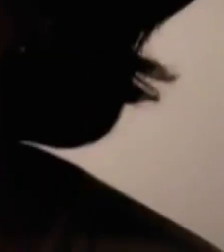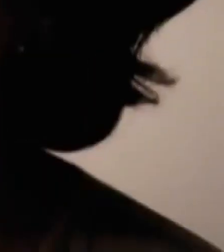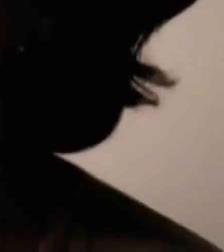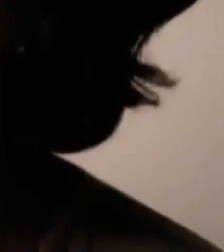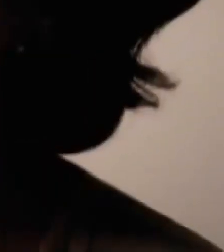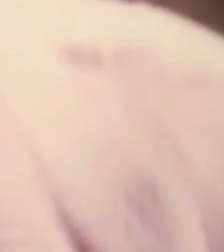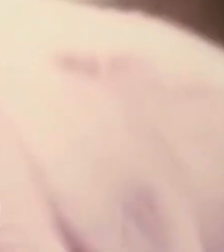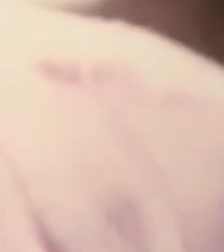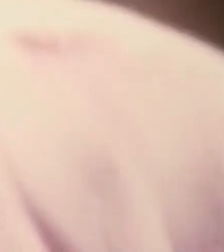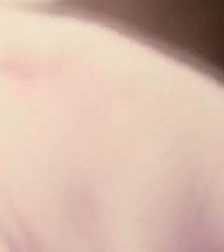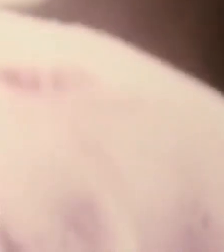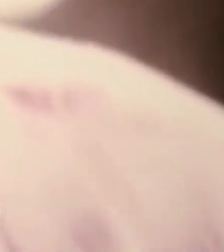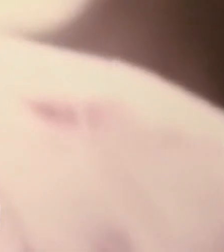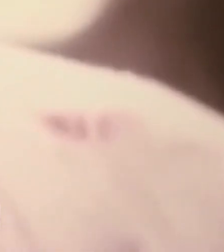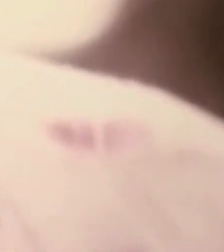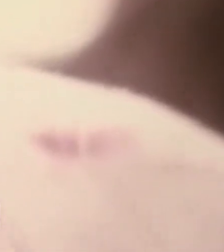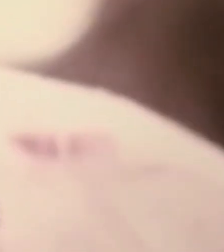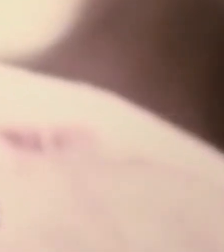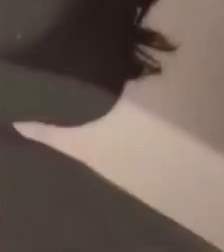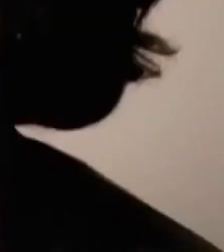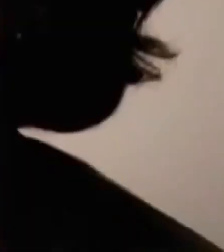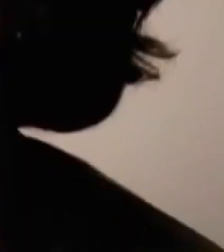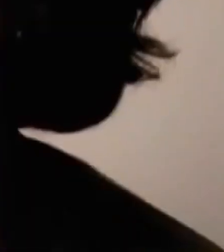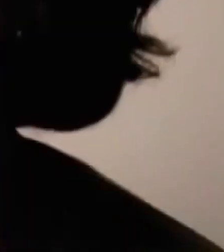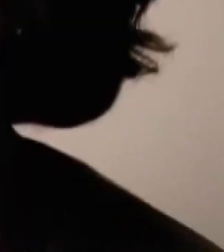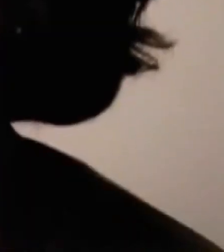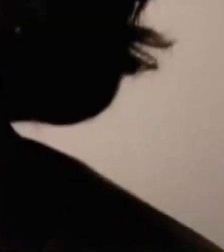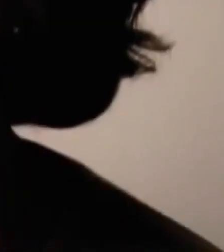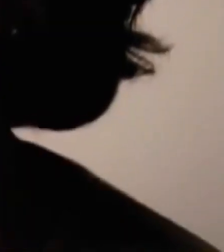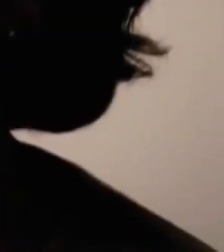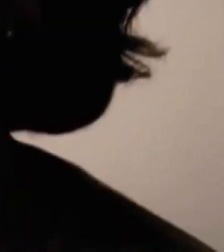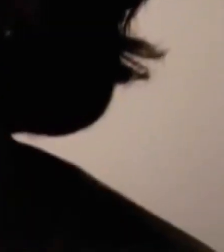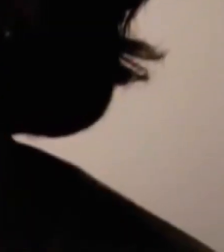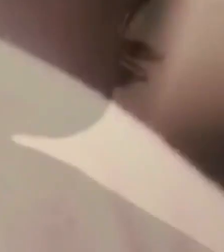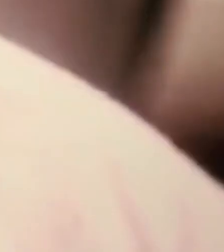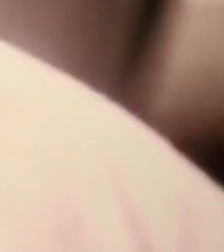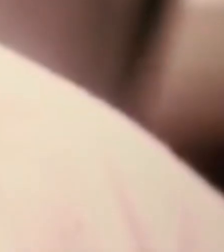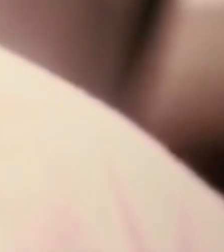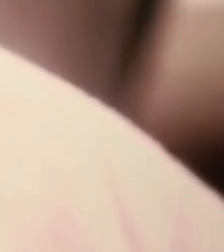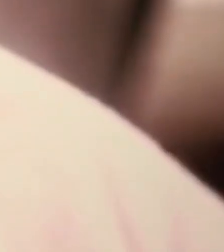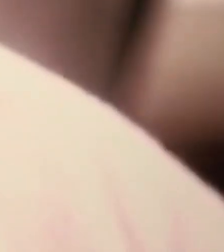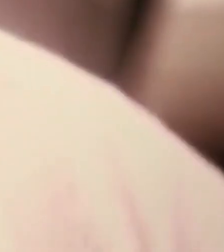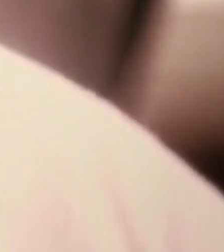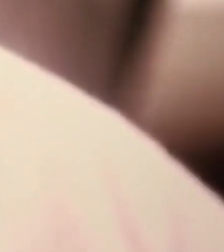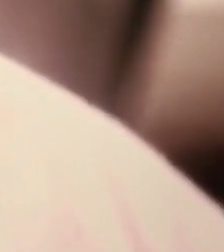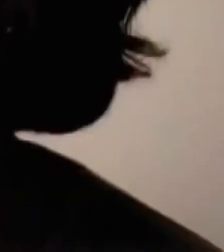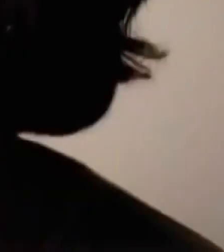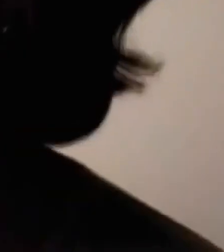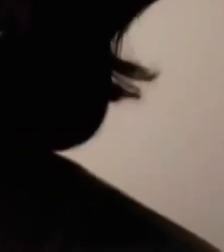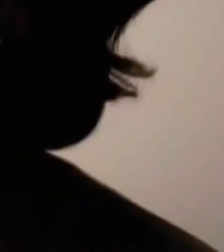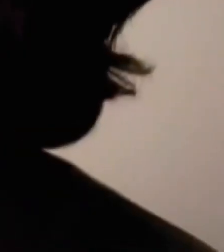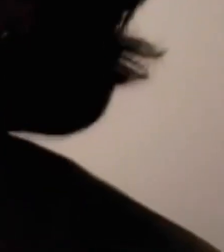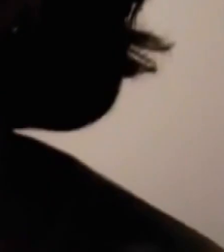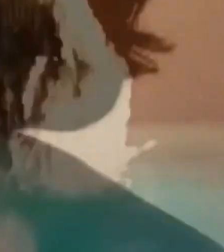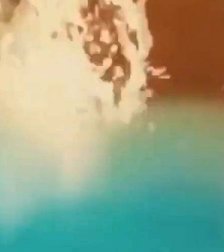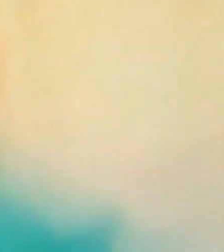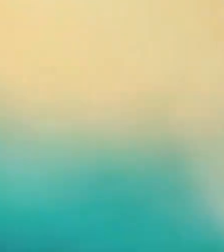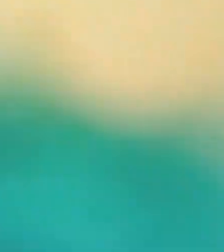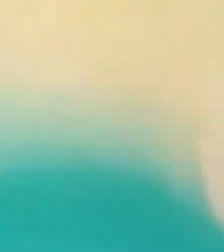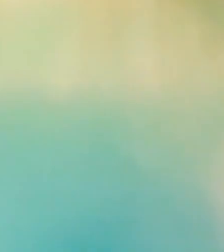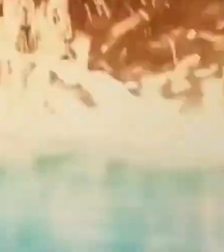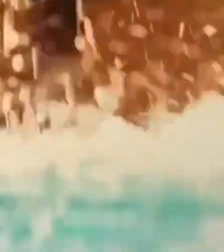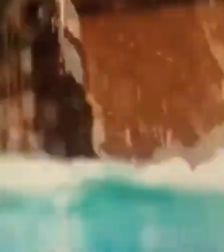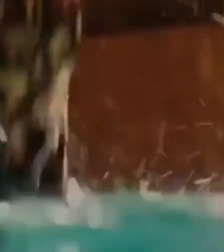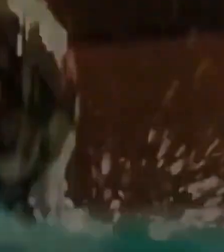love me. Love ain't done nothing for me. Love beat me, make me so worthless. Your baby loves